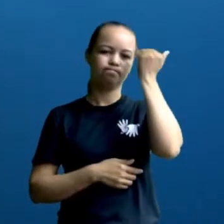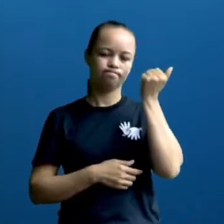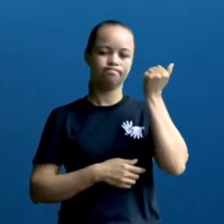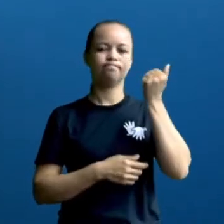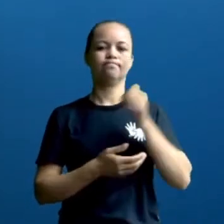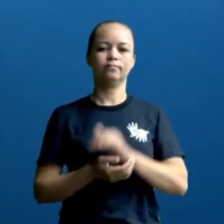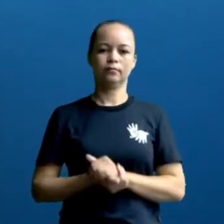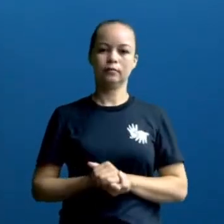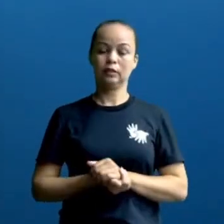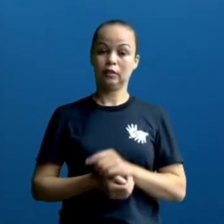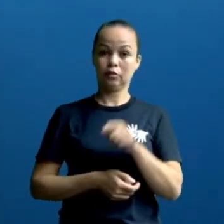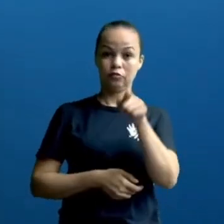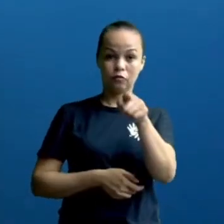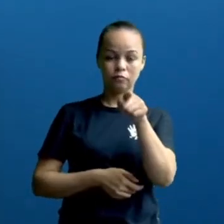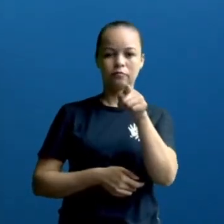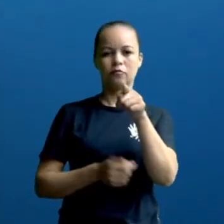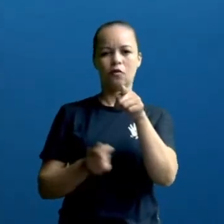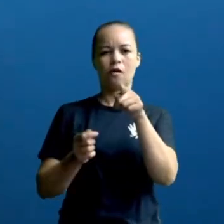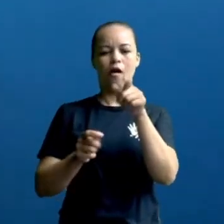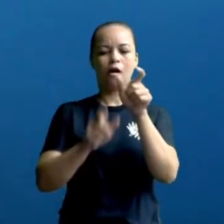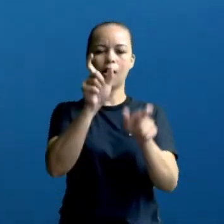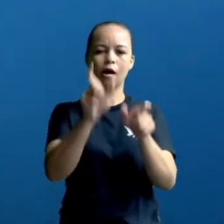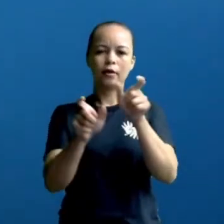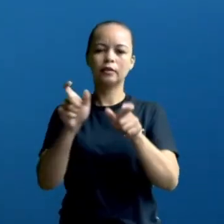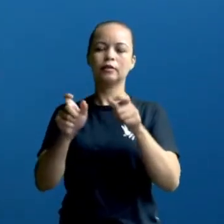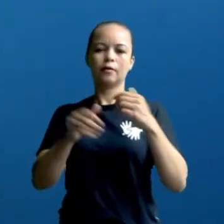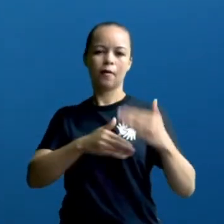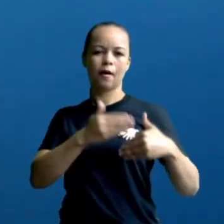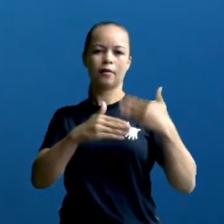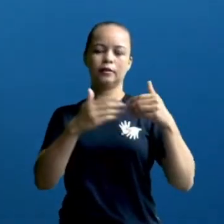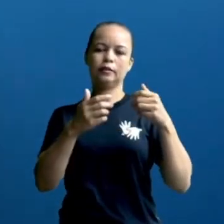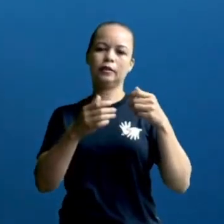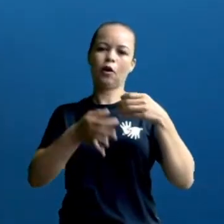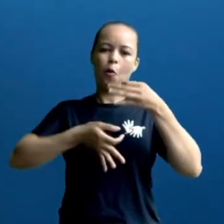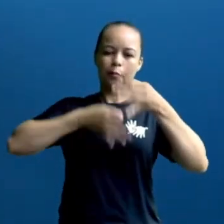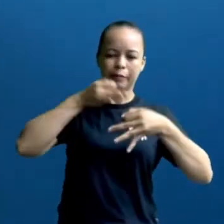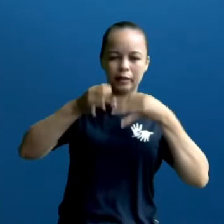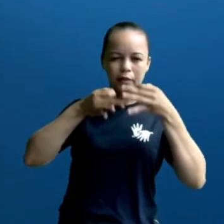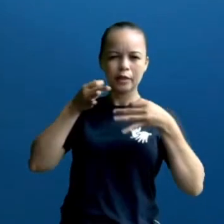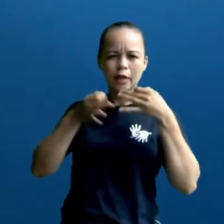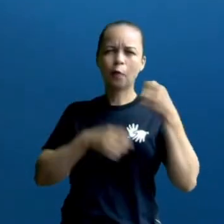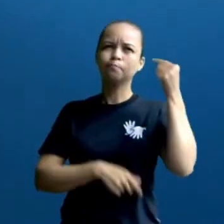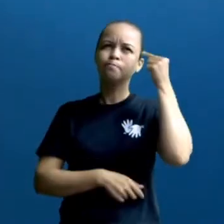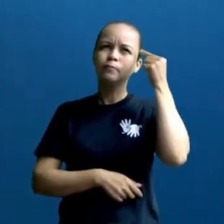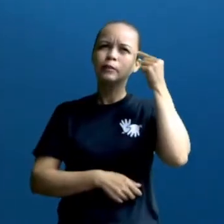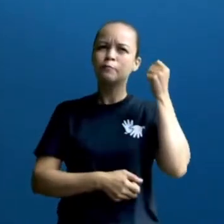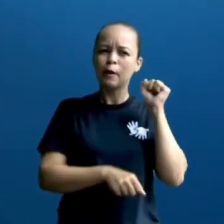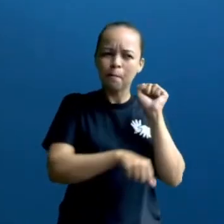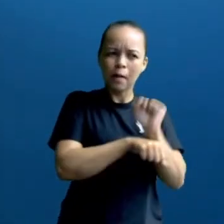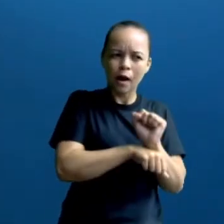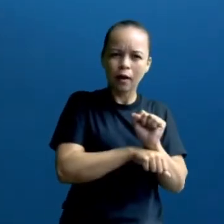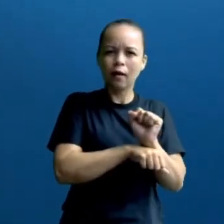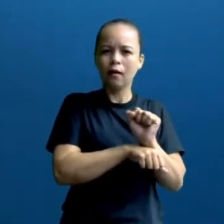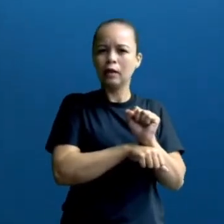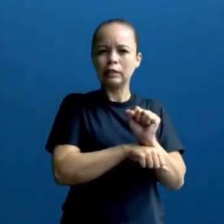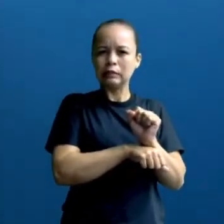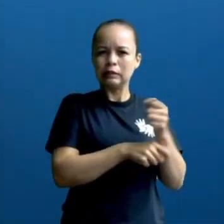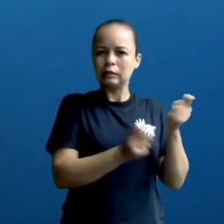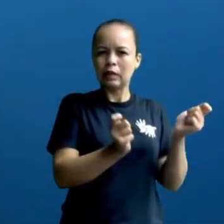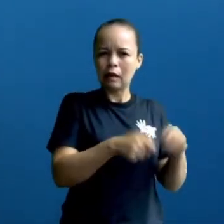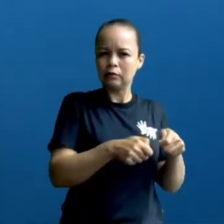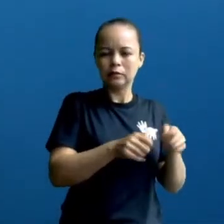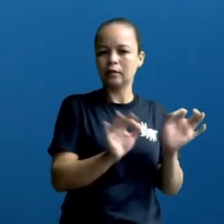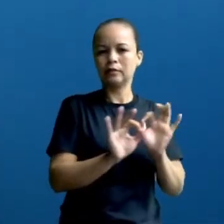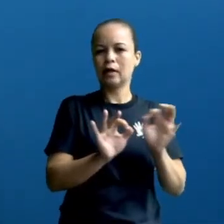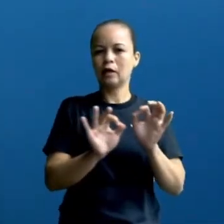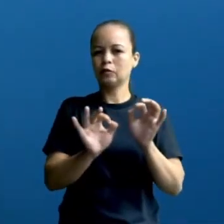você para que você seja alguém emancipado criticamente, para não ficar preso ao reino da necessidade, mas sair